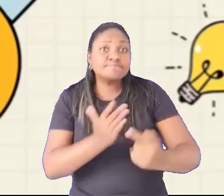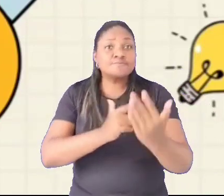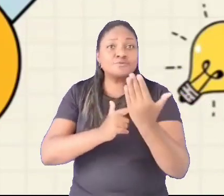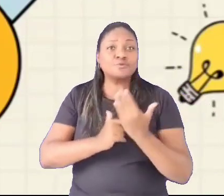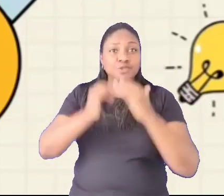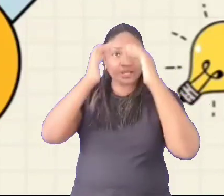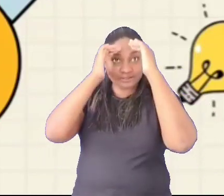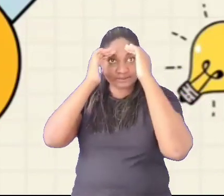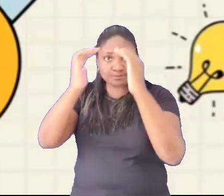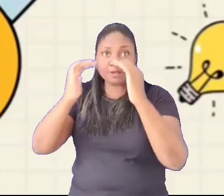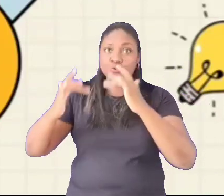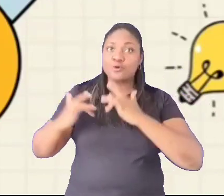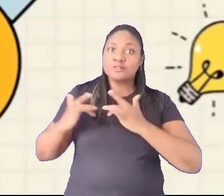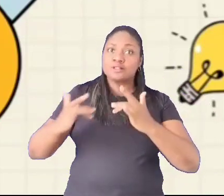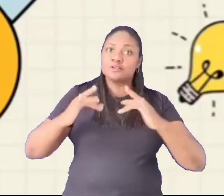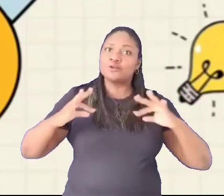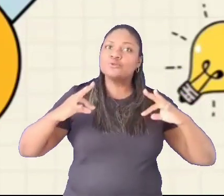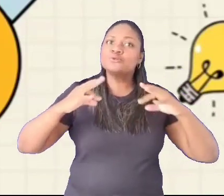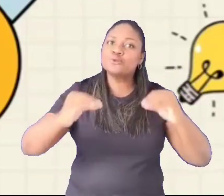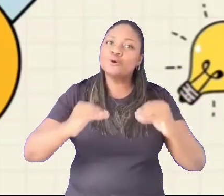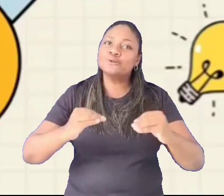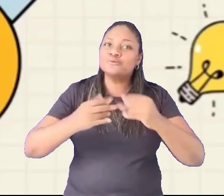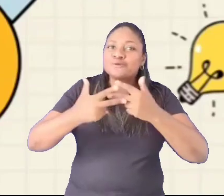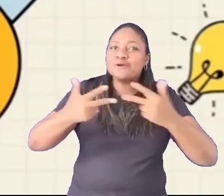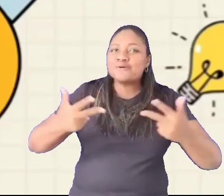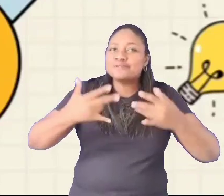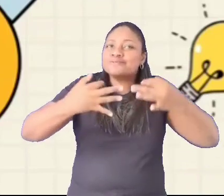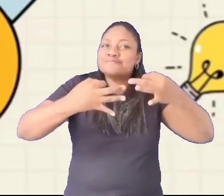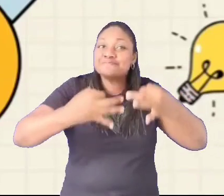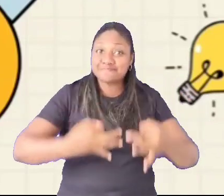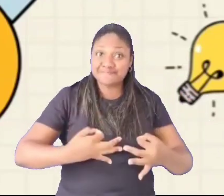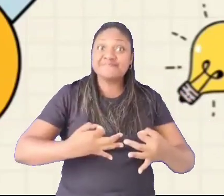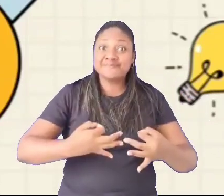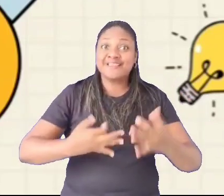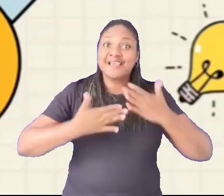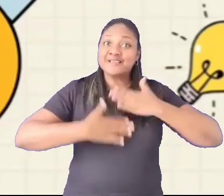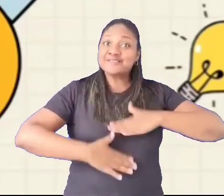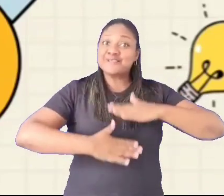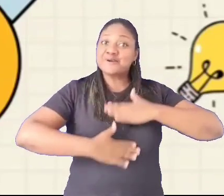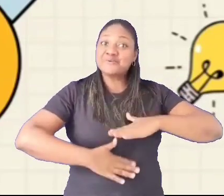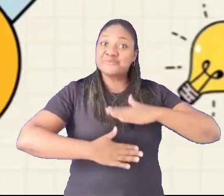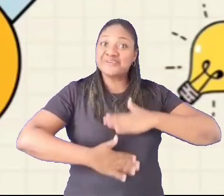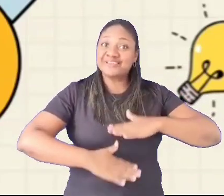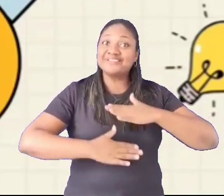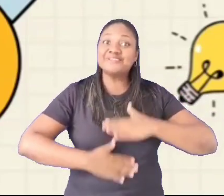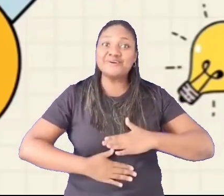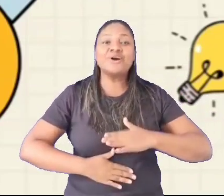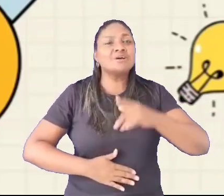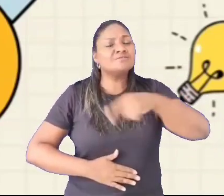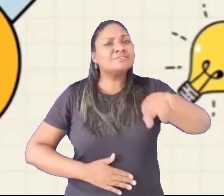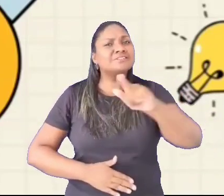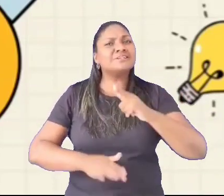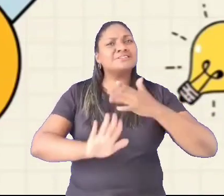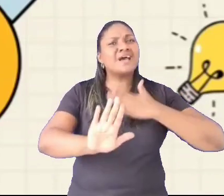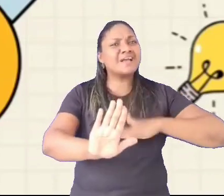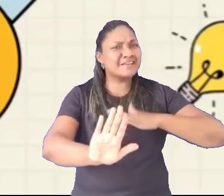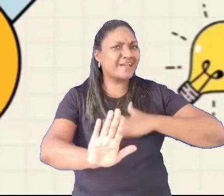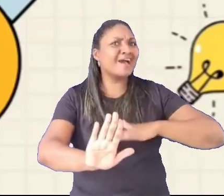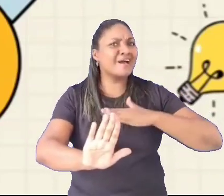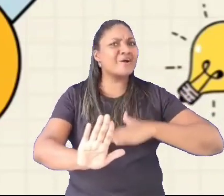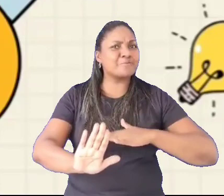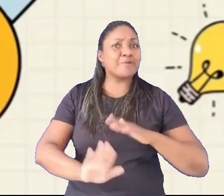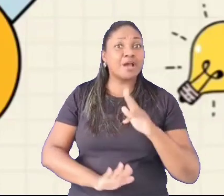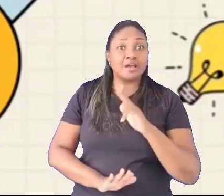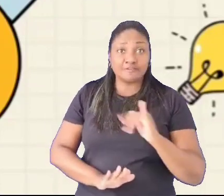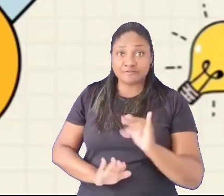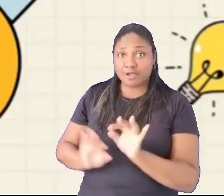respeito, com muita dedicação de todo mundo, para que as coisas funcionem com tranquilidade, tenham calma. A gente